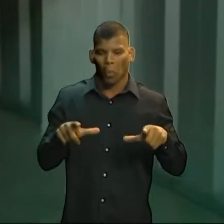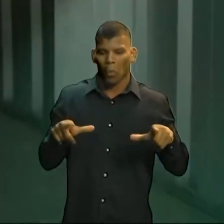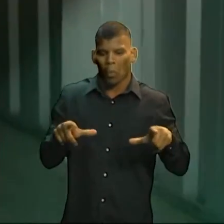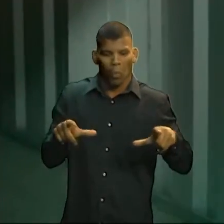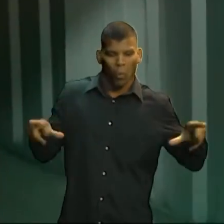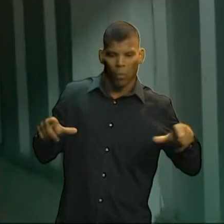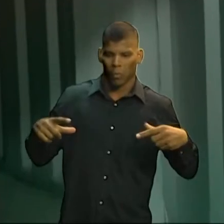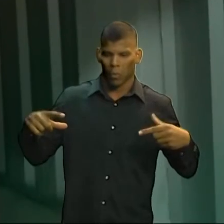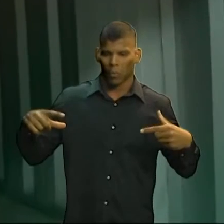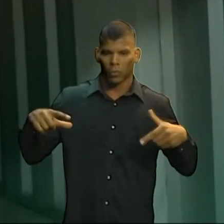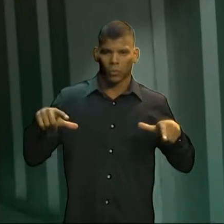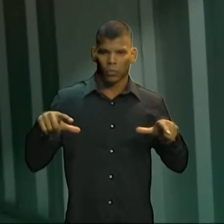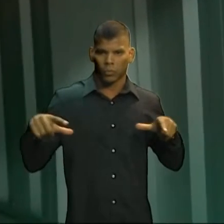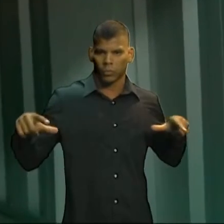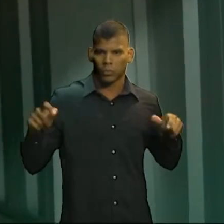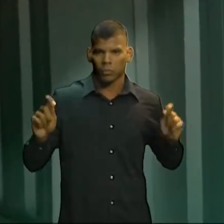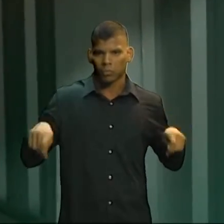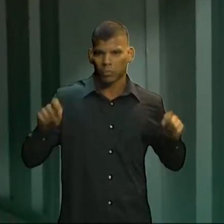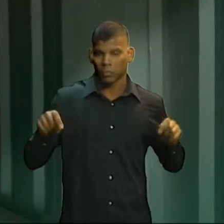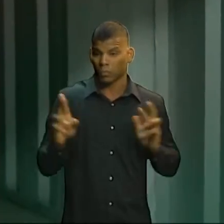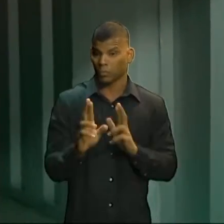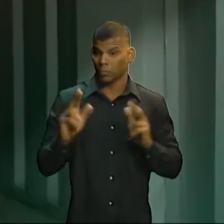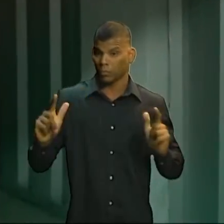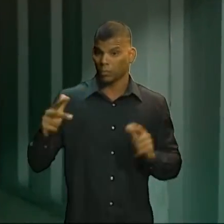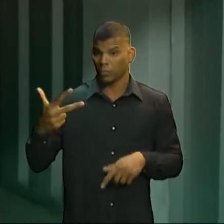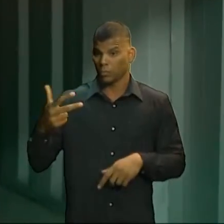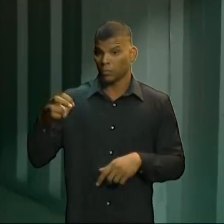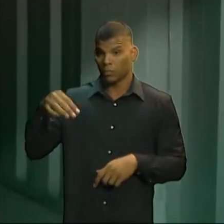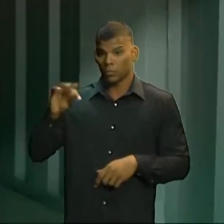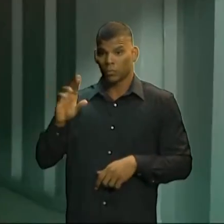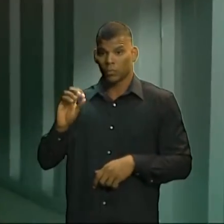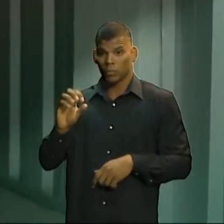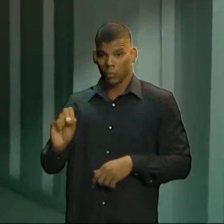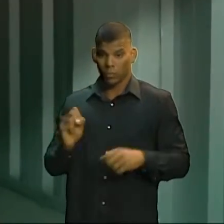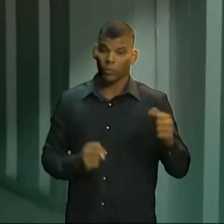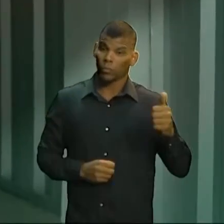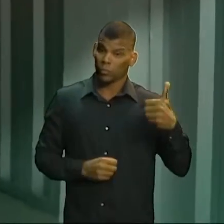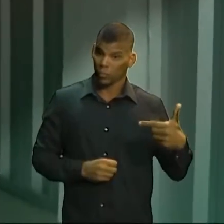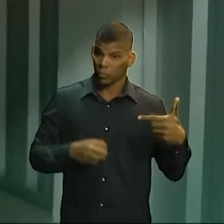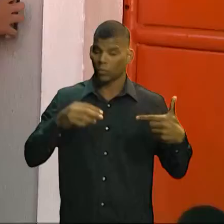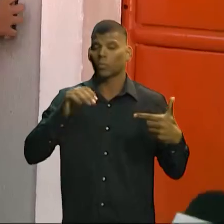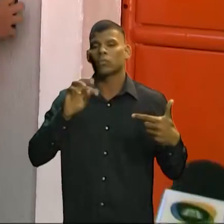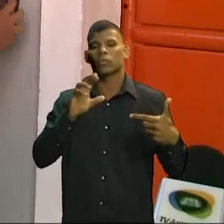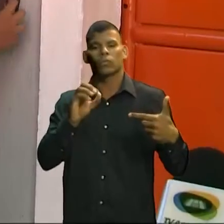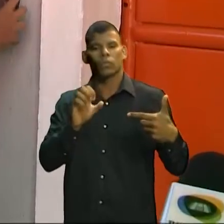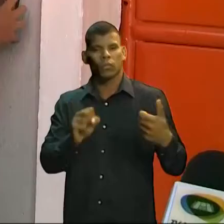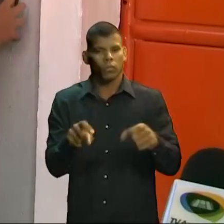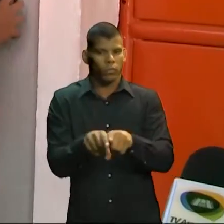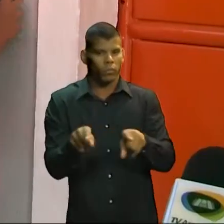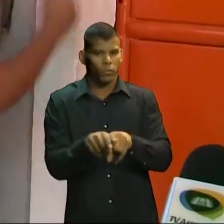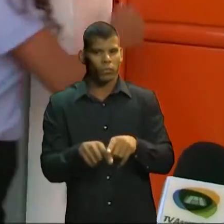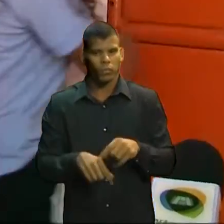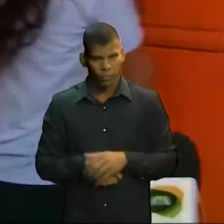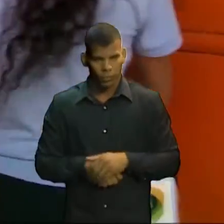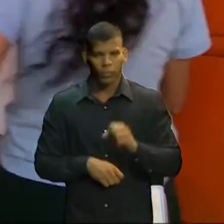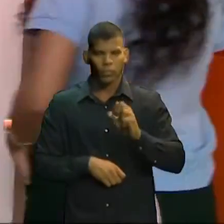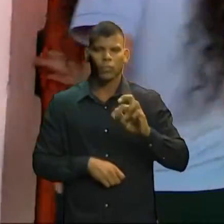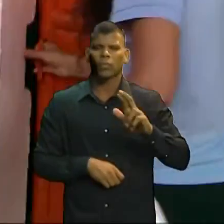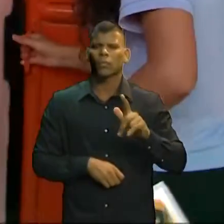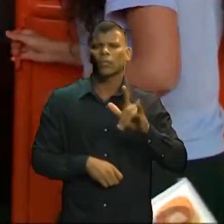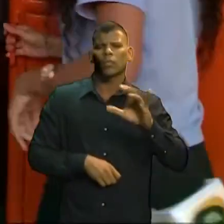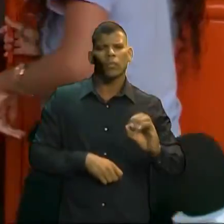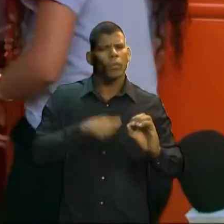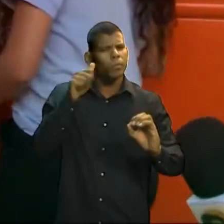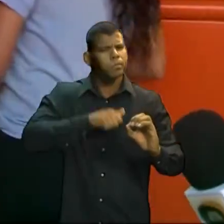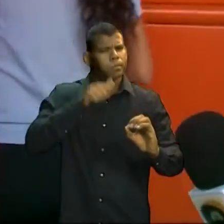podem variar entre 3 metros quadrados e acima de 12 metros quadrados. Sérgio Mendes analisa o segmento